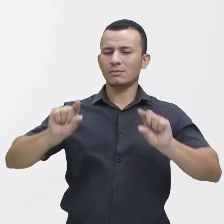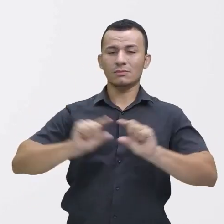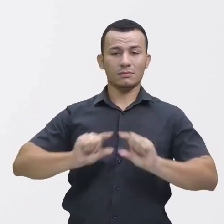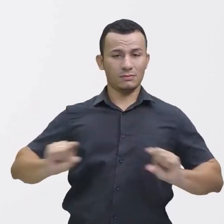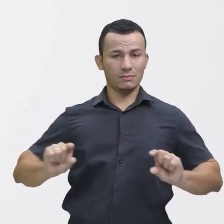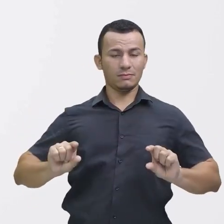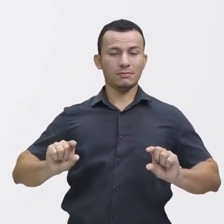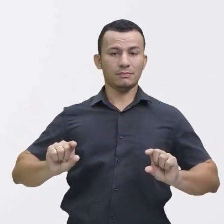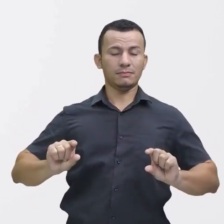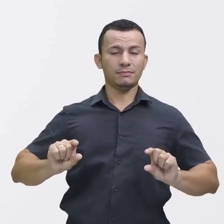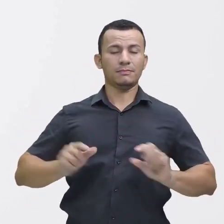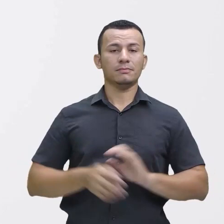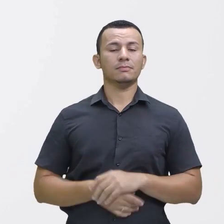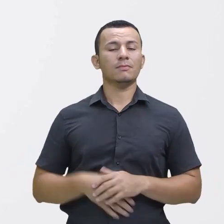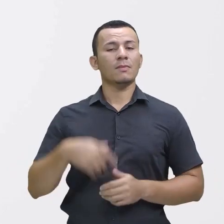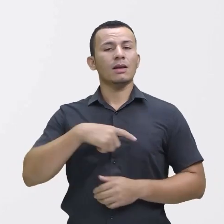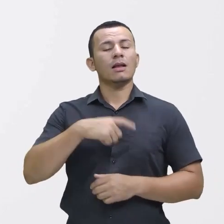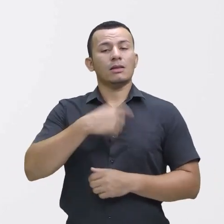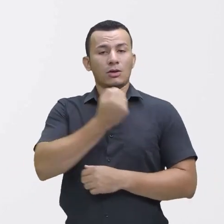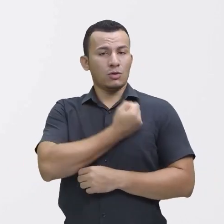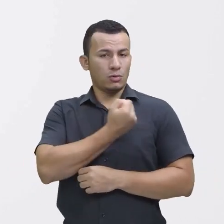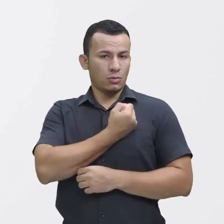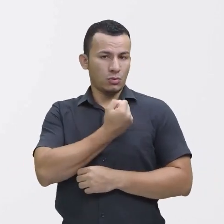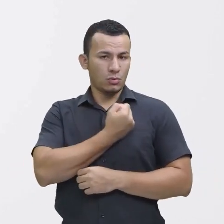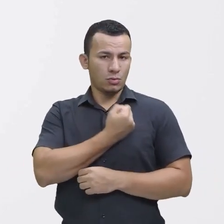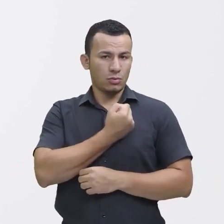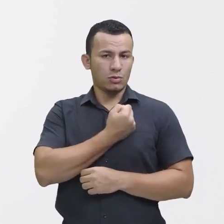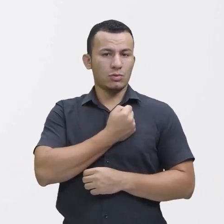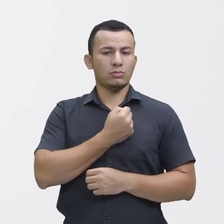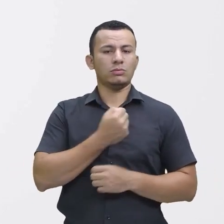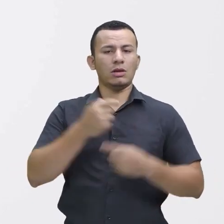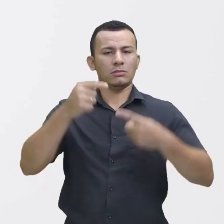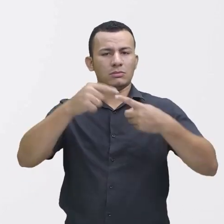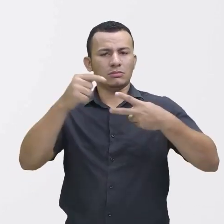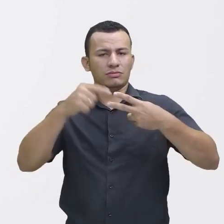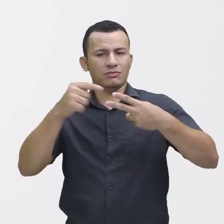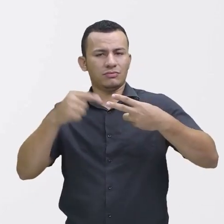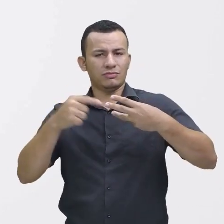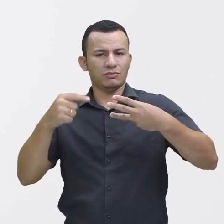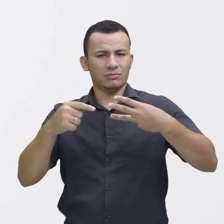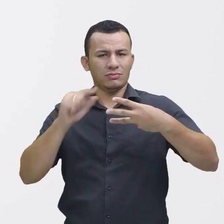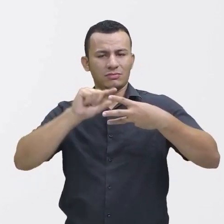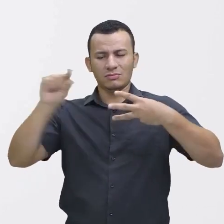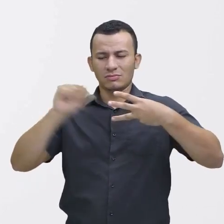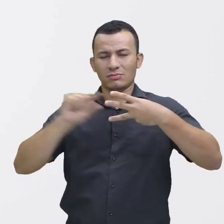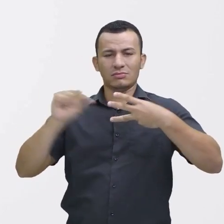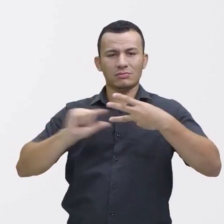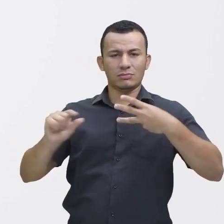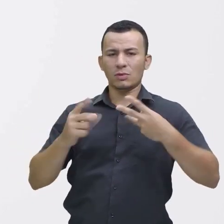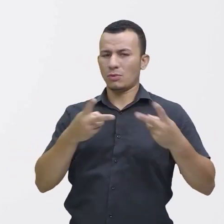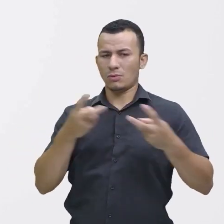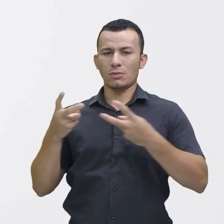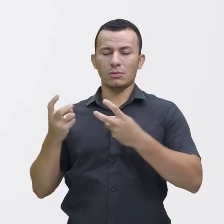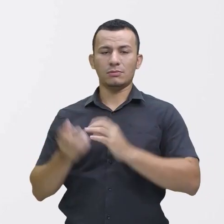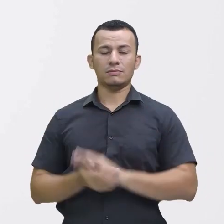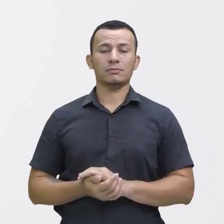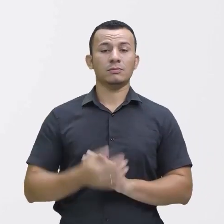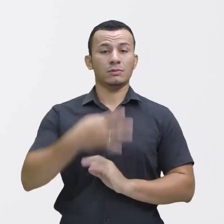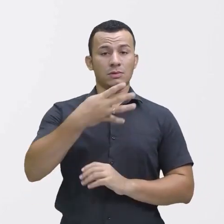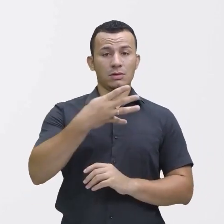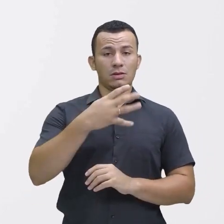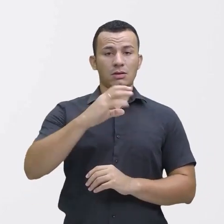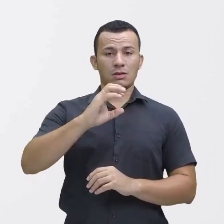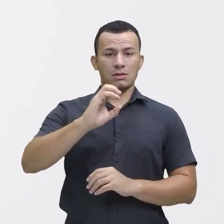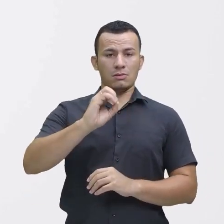fazer assim, olha, eu tenho esses numerais primeiro e depois tenho esse daqui. Vamos observar como isso acontece.